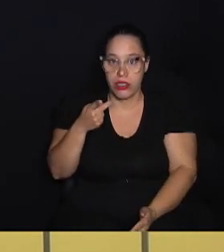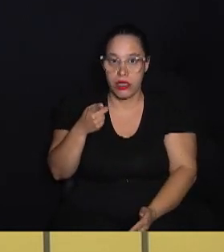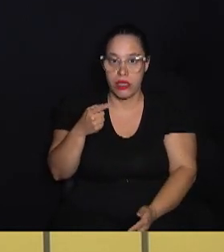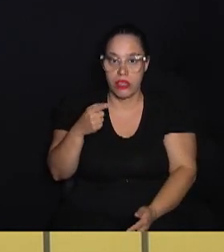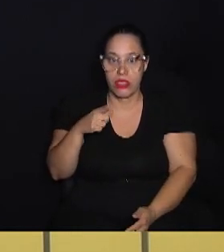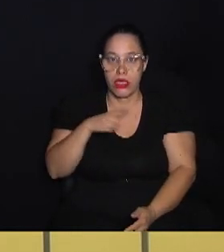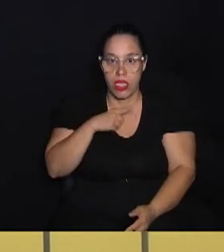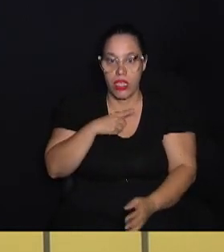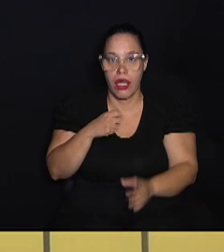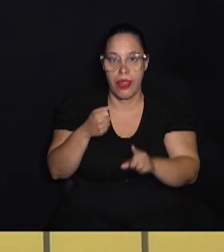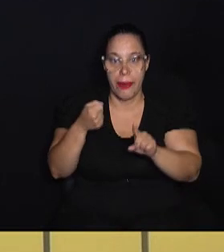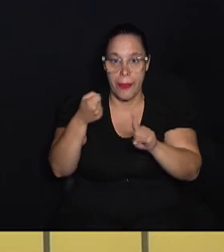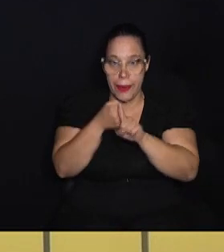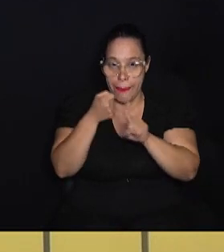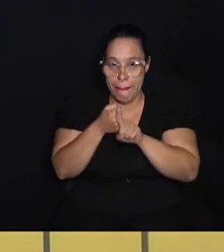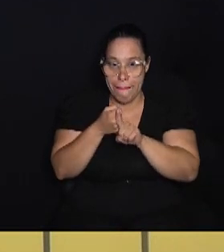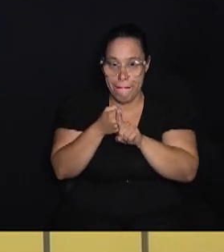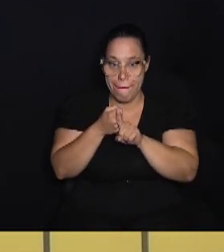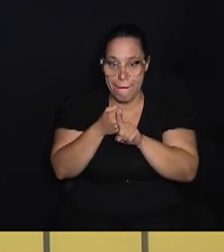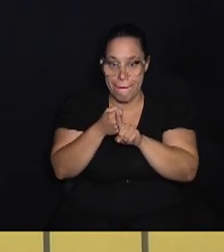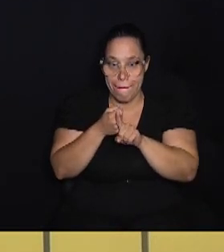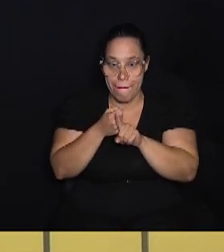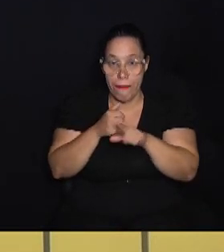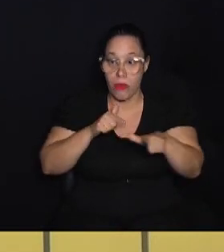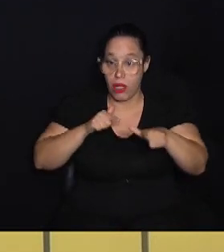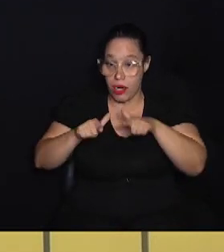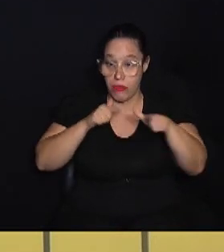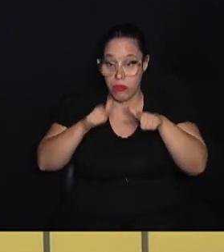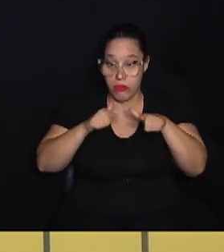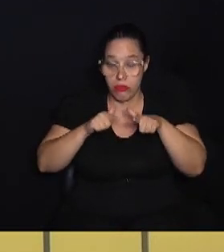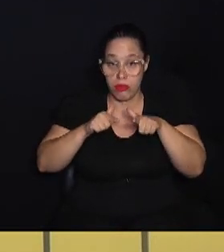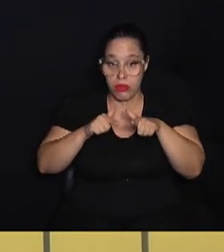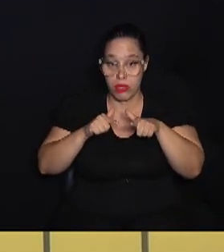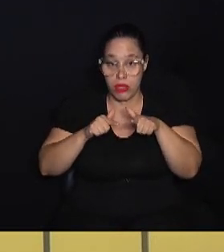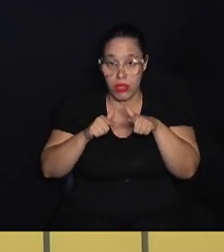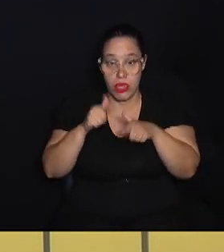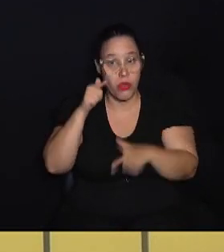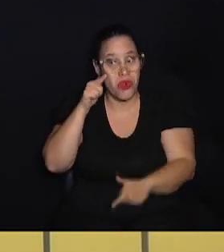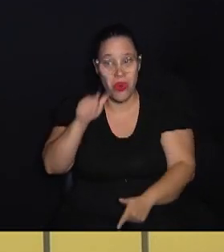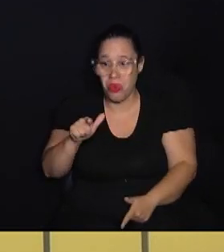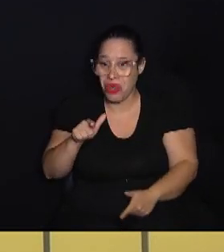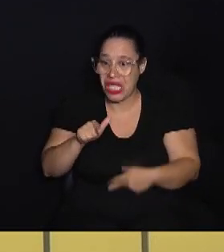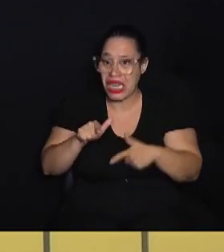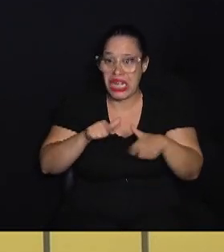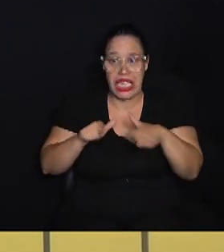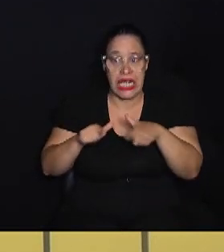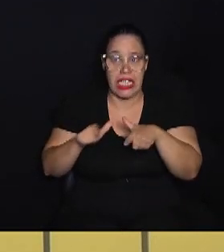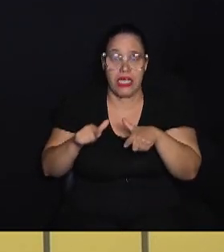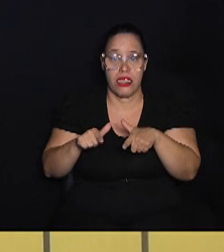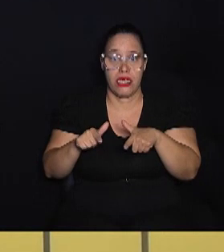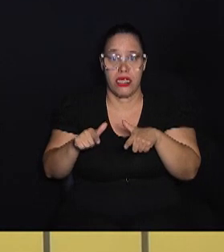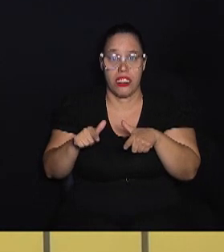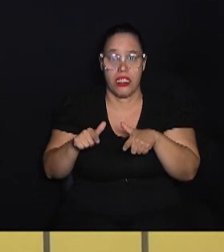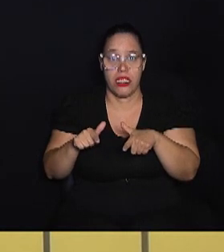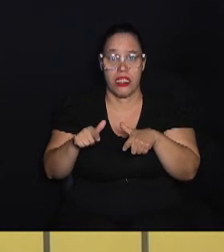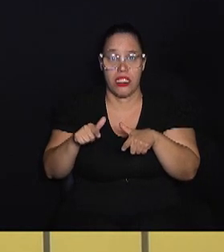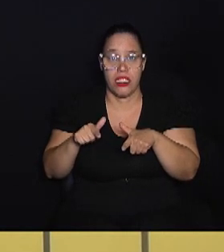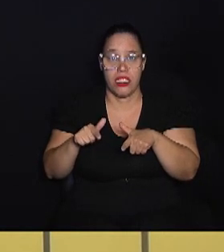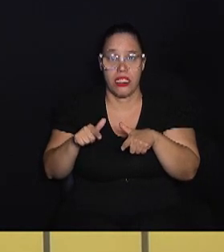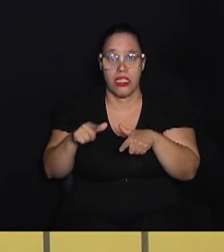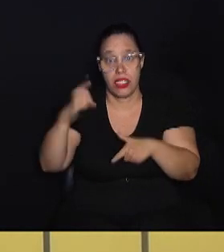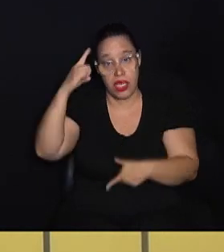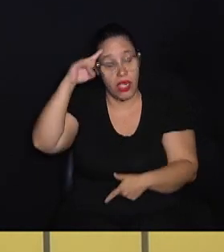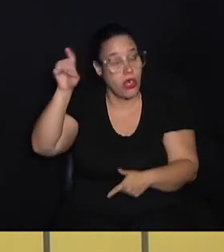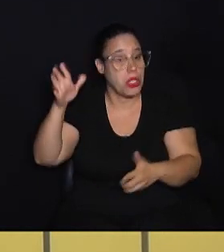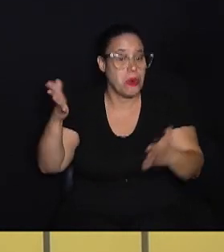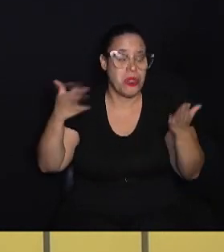tem impacto na área do trabalho, das pessoas não conseguirem trabalhar por conta de dias